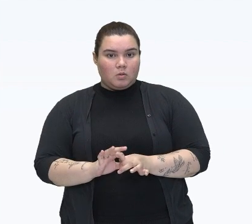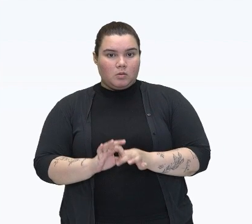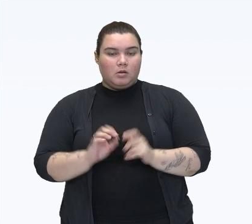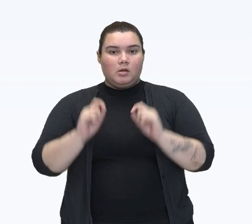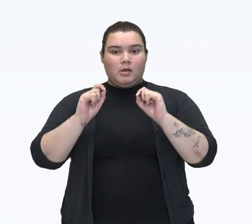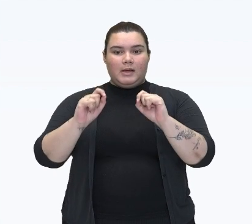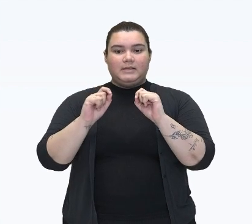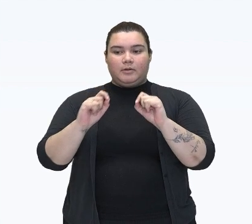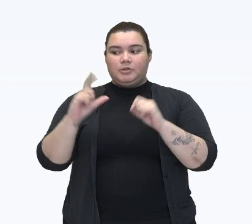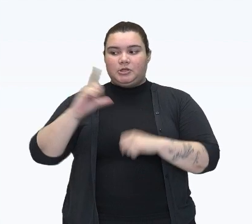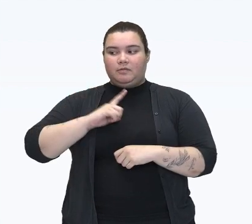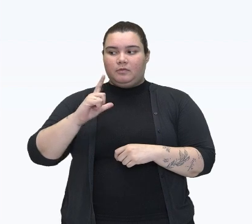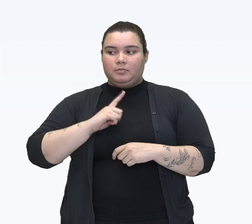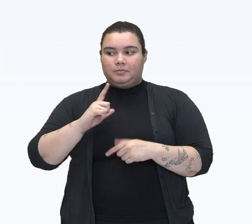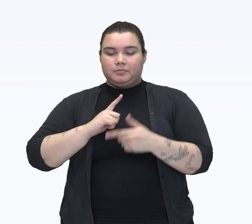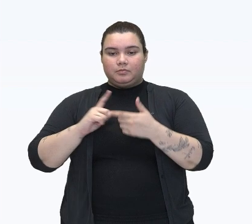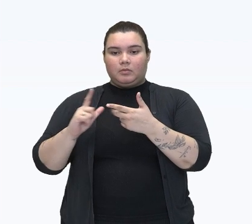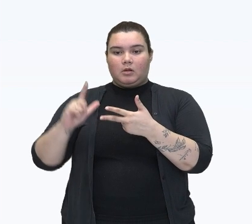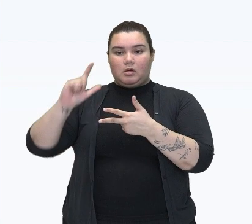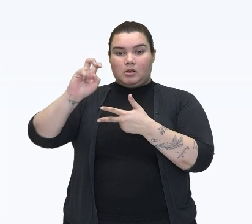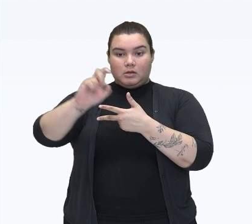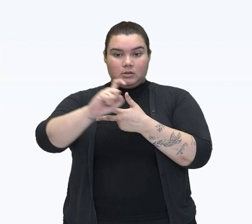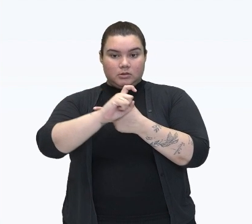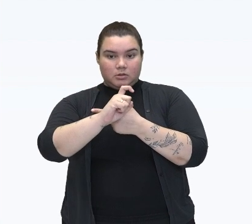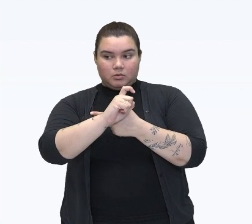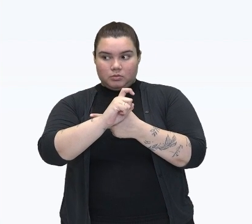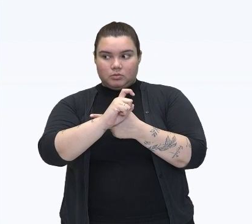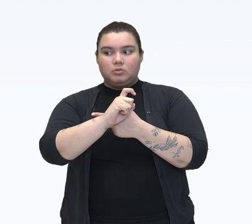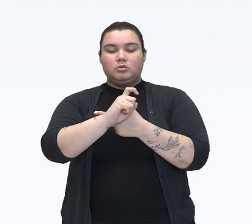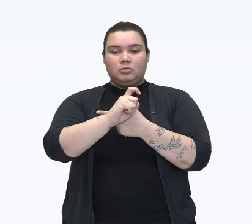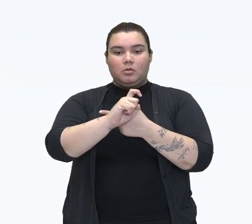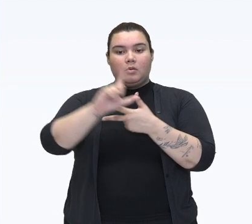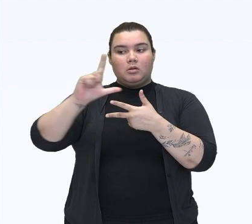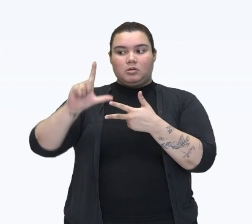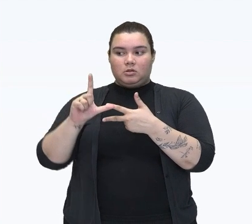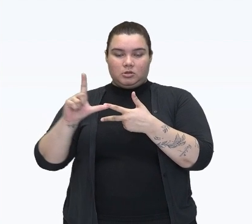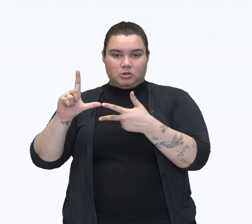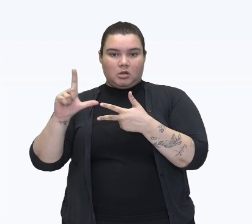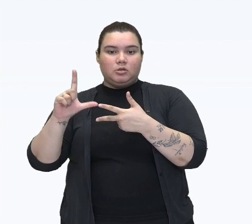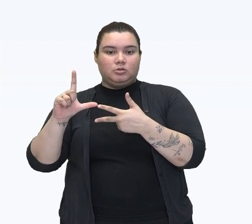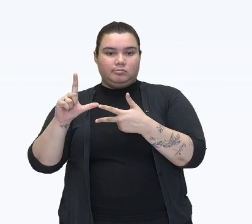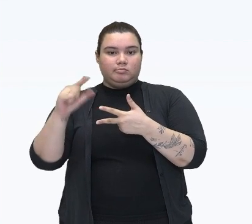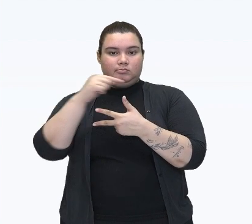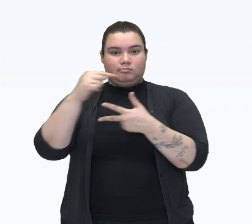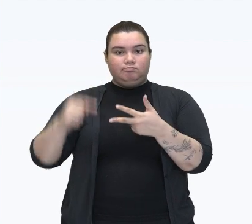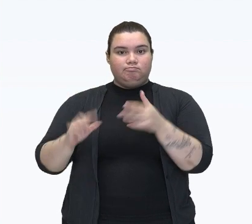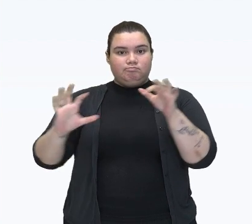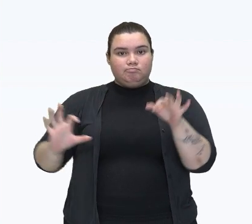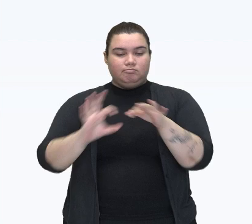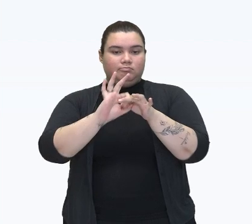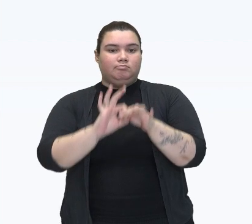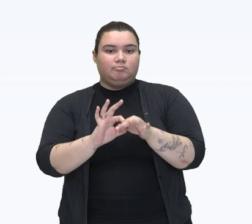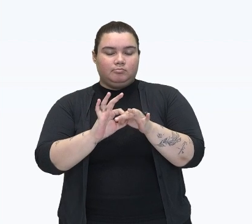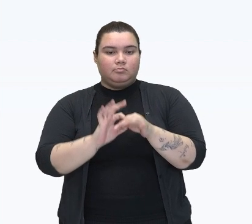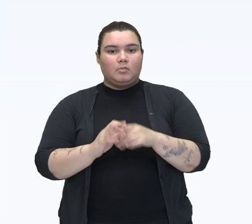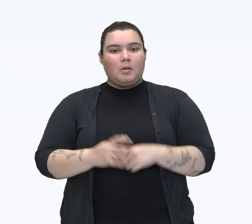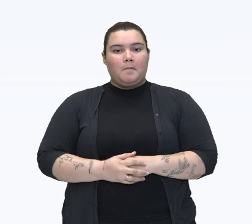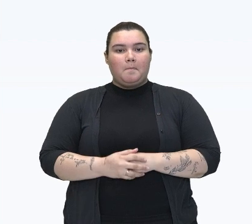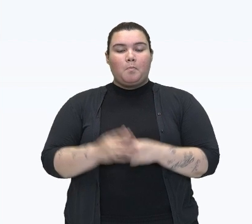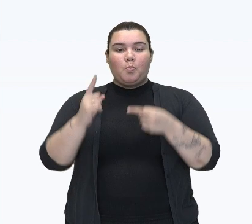executivo e o legislativo, fundada na distinção entre chefe de Estado, que é o monarca